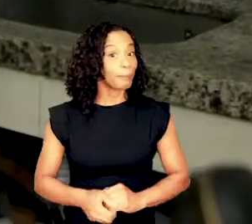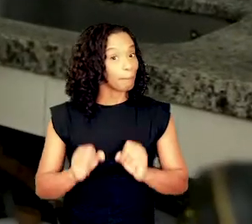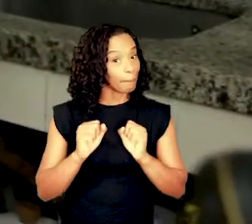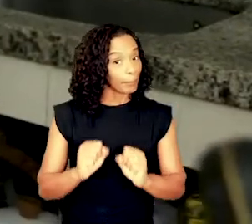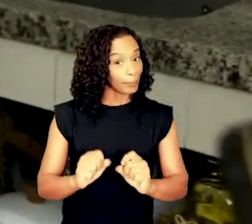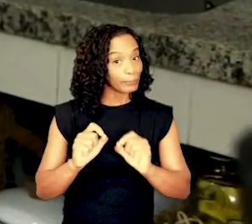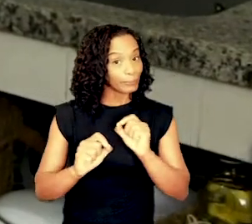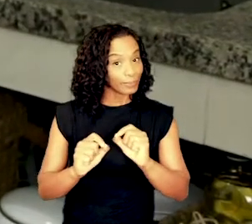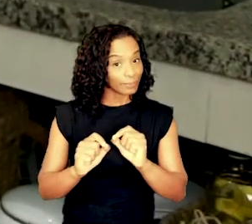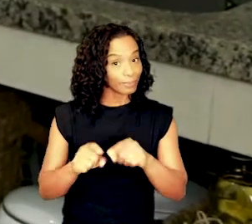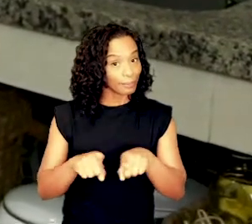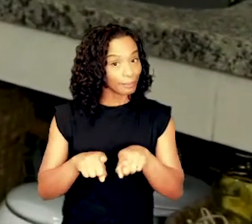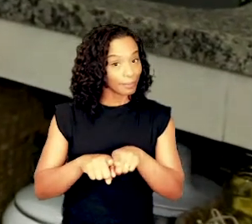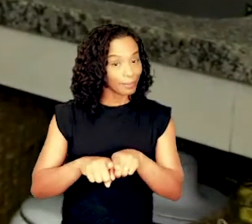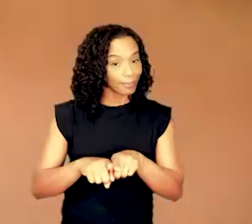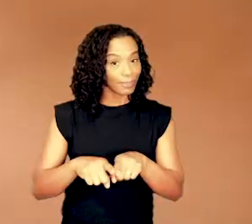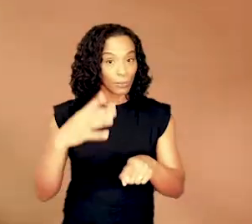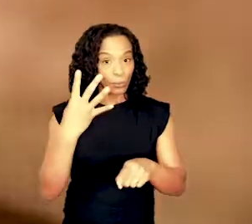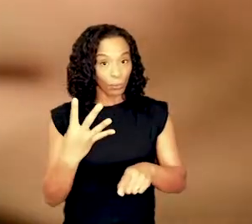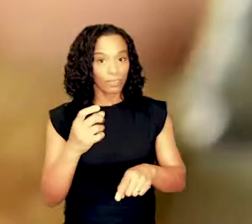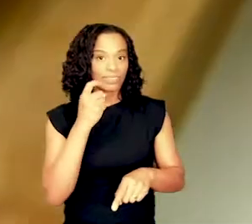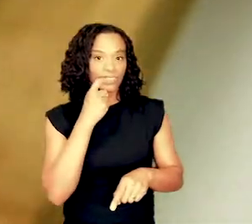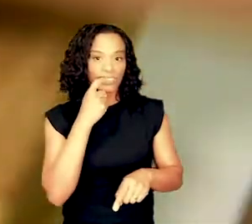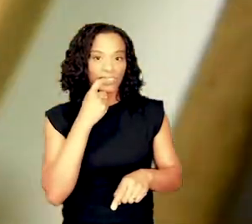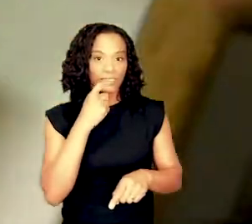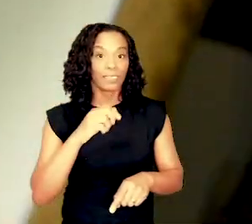Podemos descascar 4 dentes de alho.